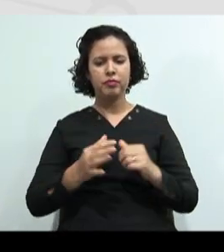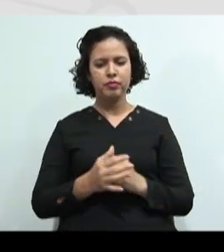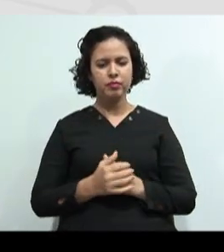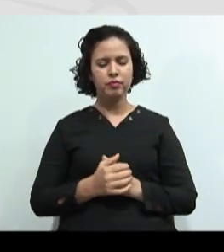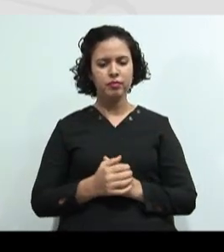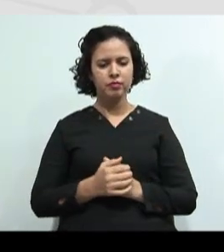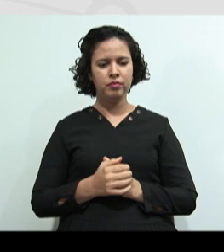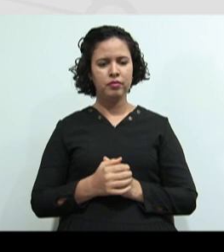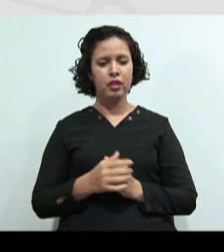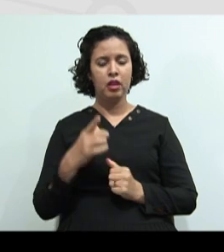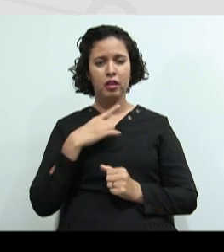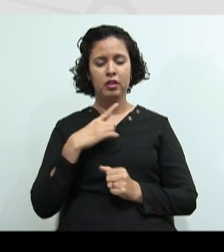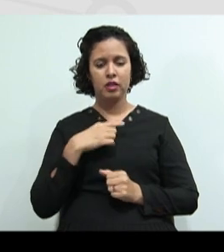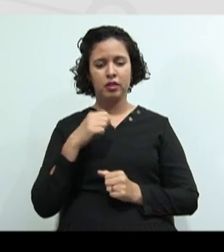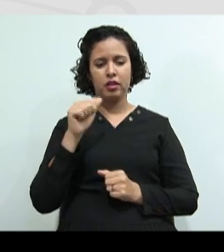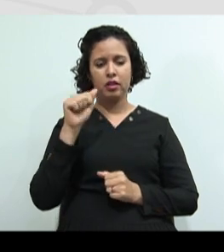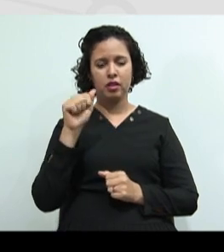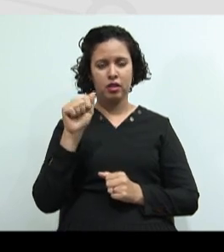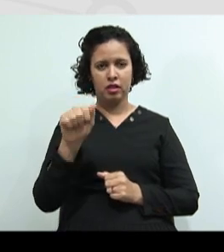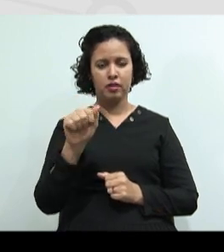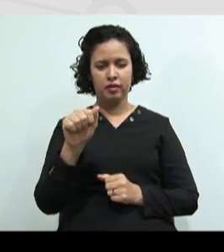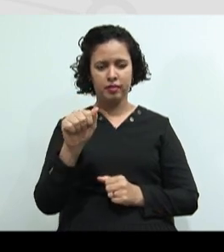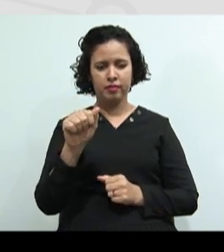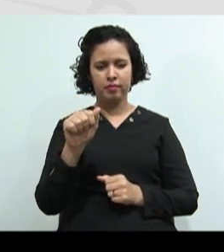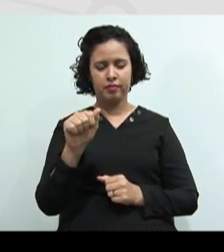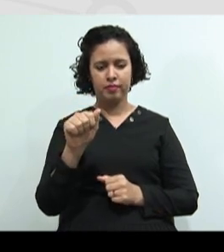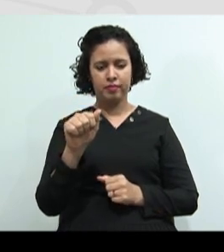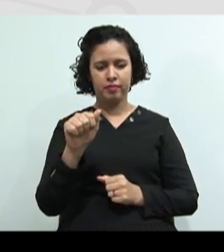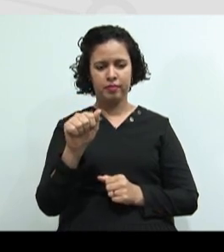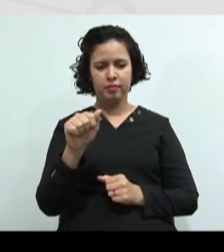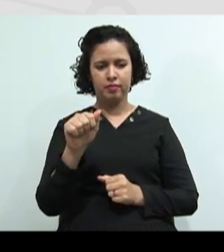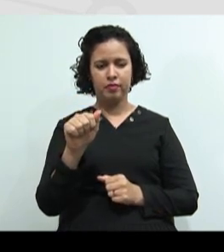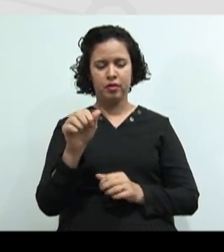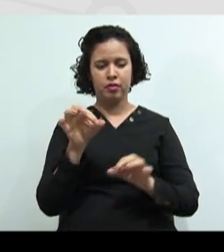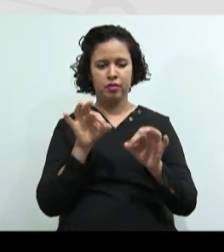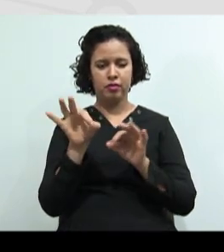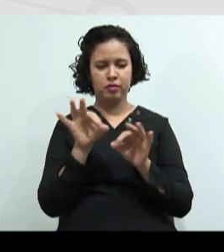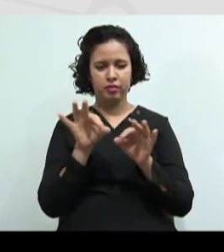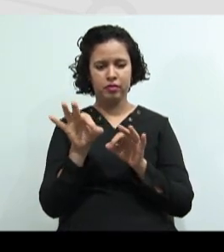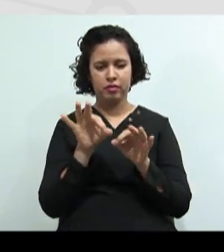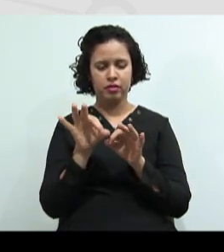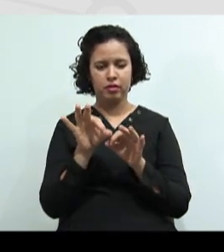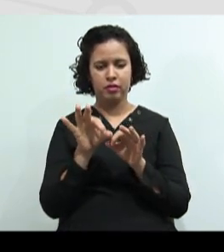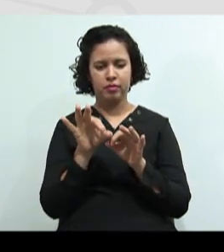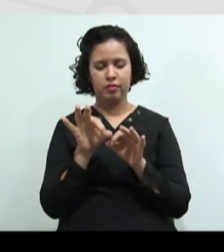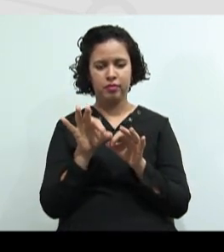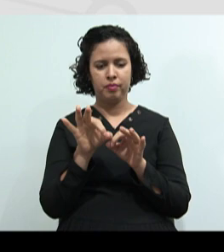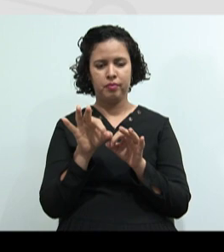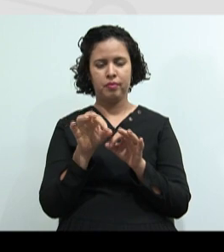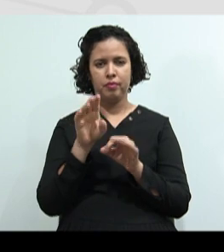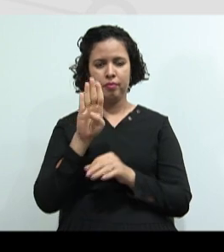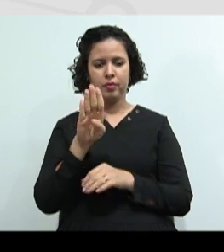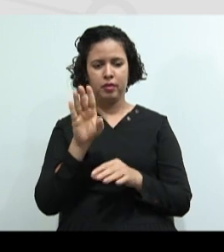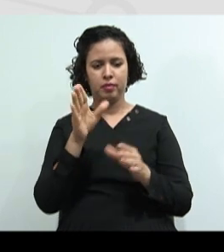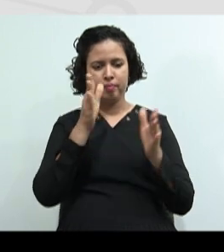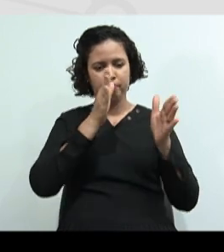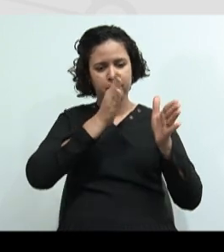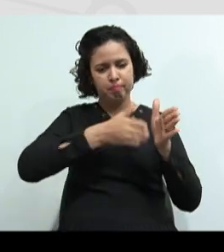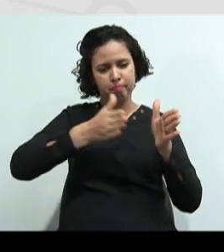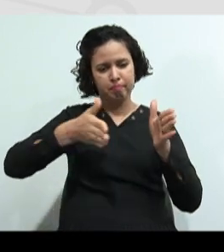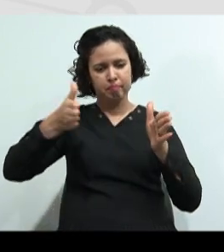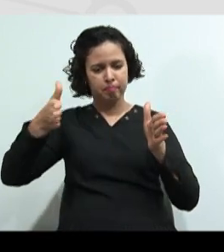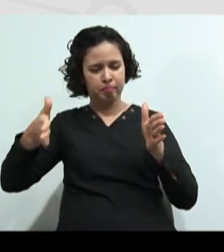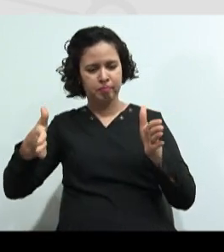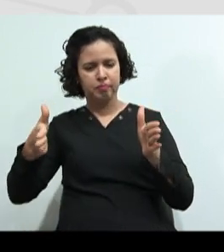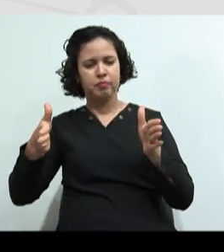adequadamente? E aí eu tenho como alternativas a letra A, que é a organização, a letra B, planejamento, letra